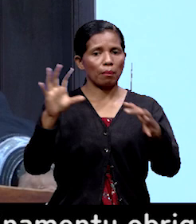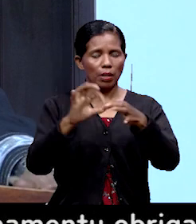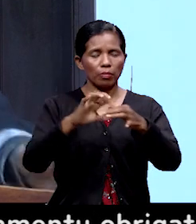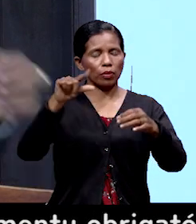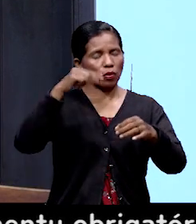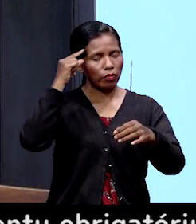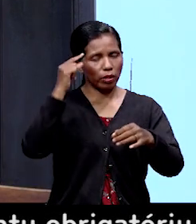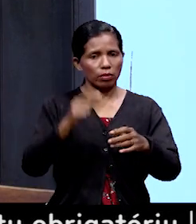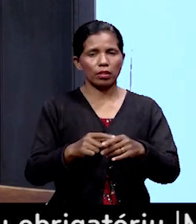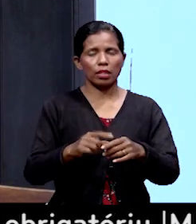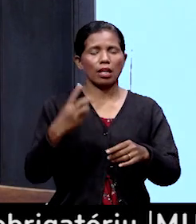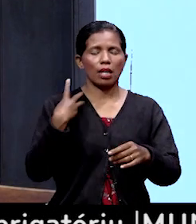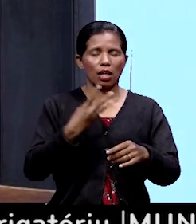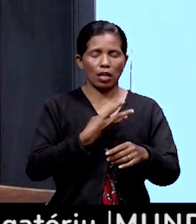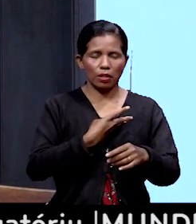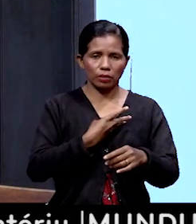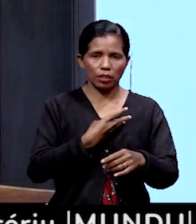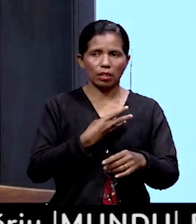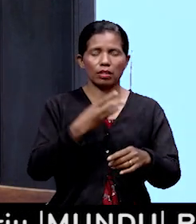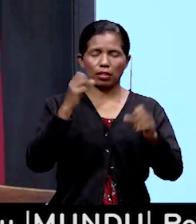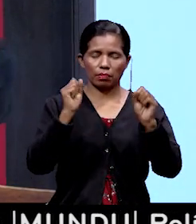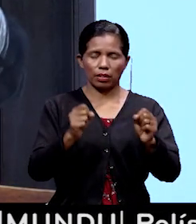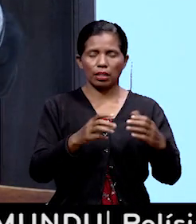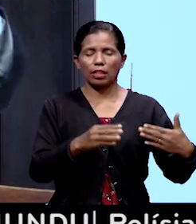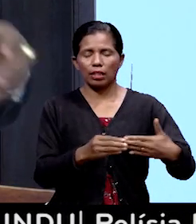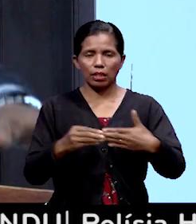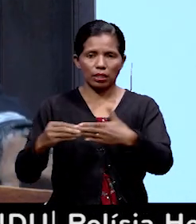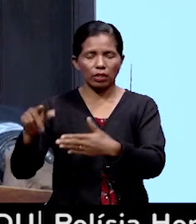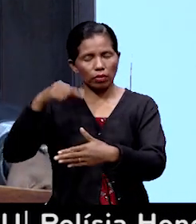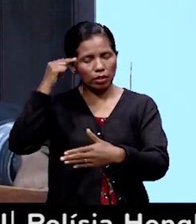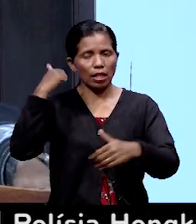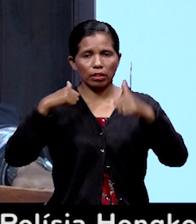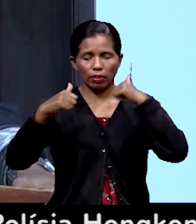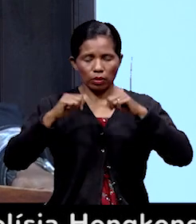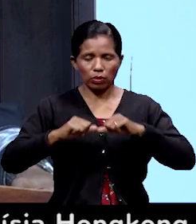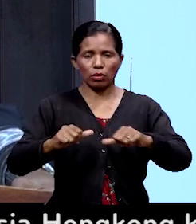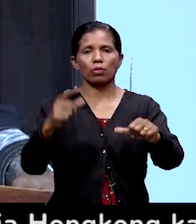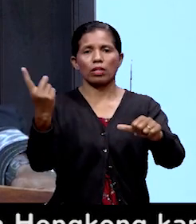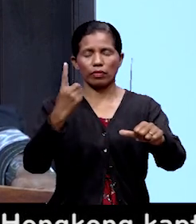a minha ausência consegue liderar a governação lá na FATI, atividade lá na FATI, e Lilio,